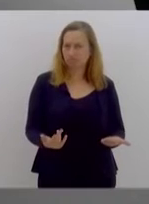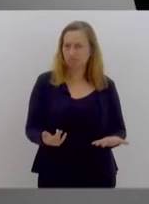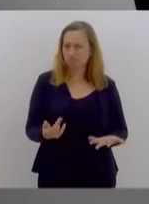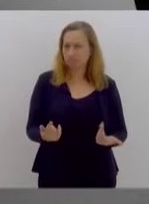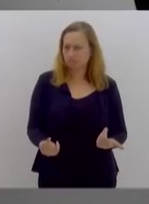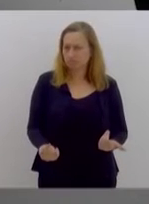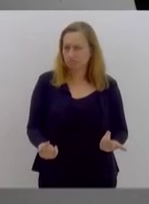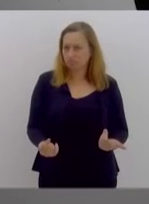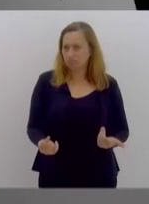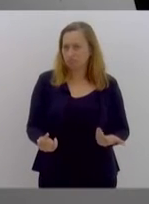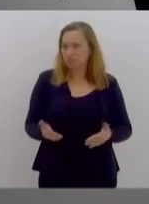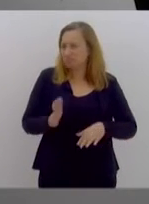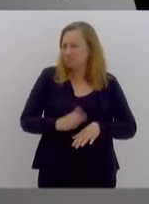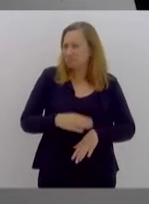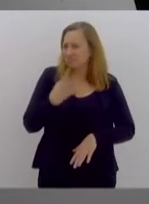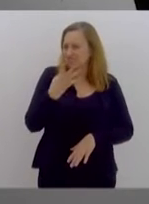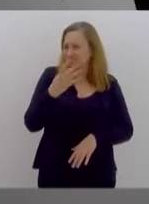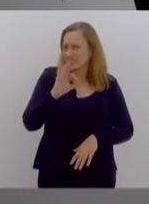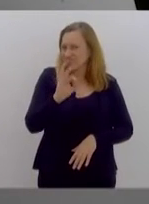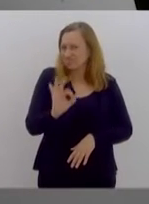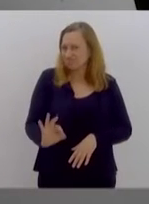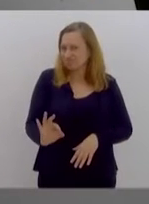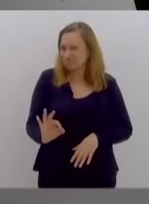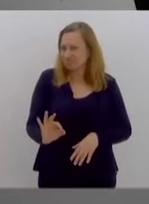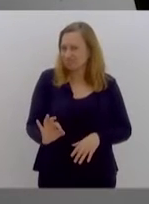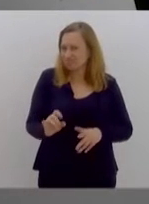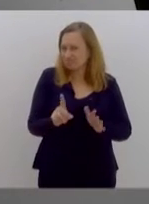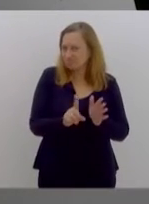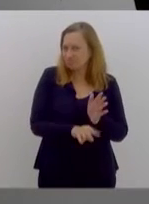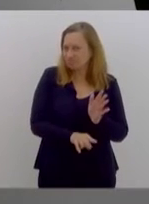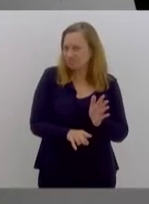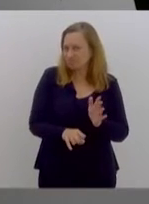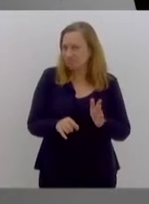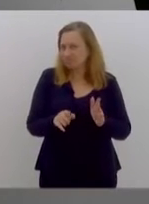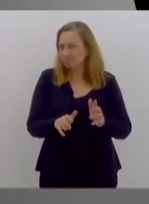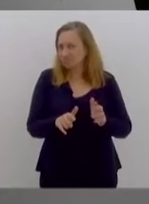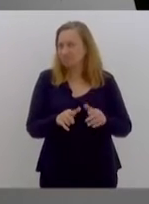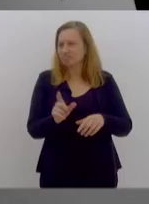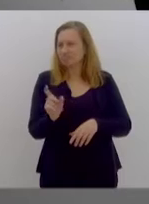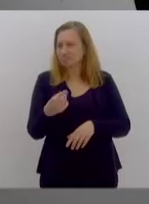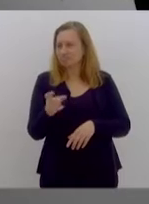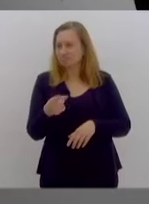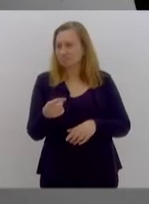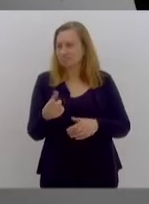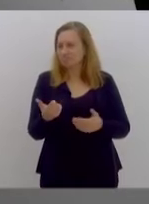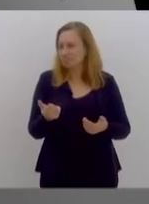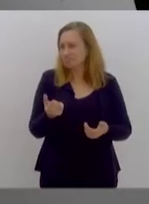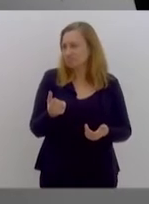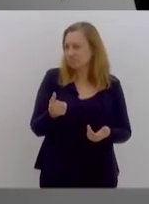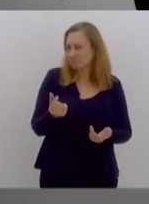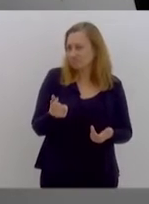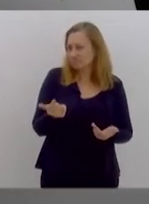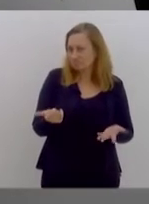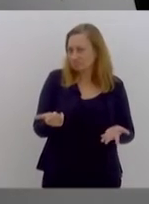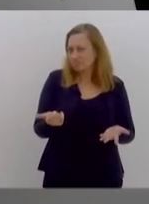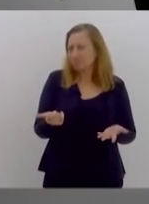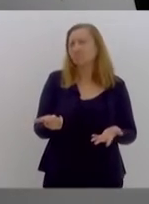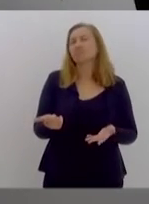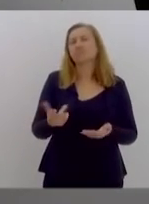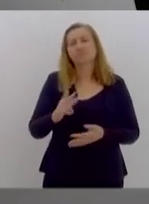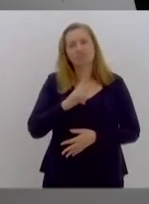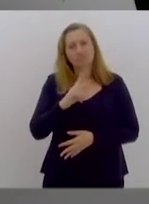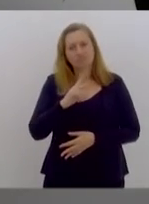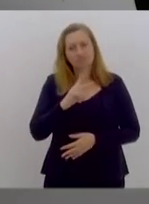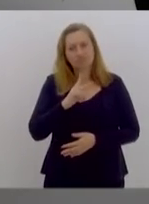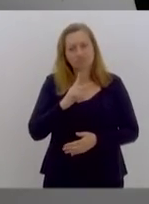no seu bolso mais 40% de reajuste tarifário isso implicaria com que a própria SuperVia